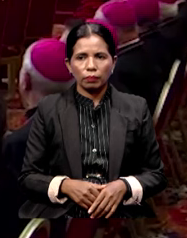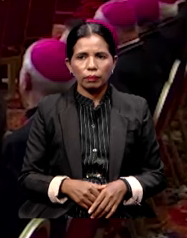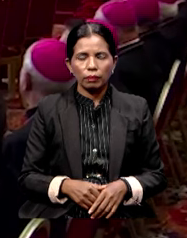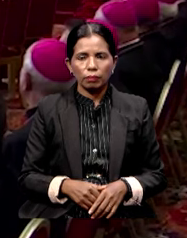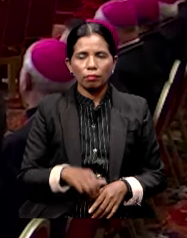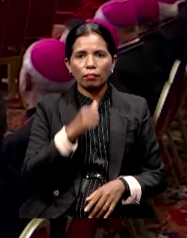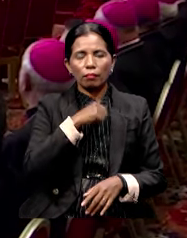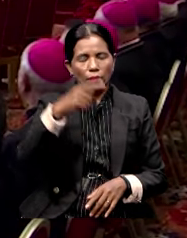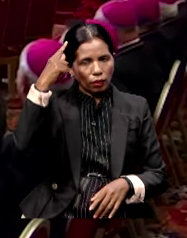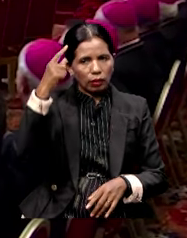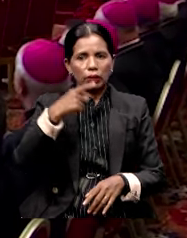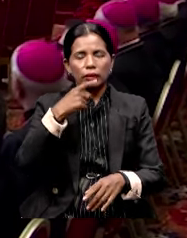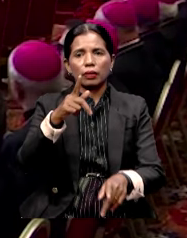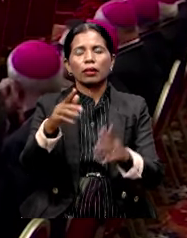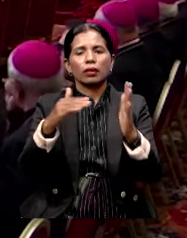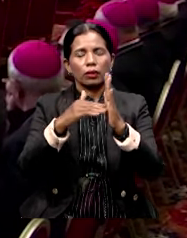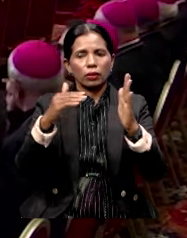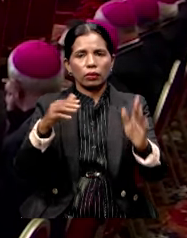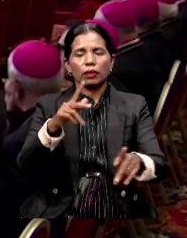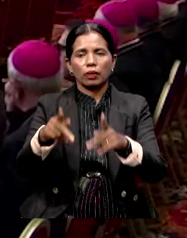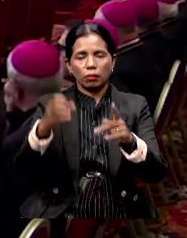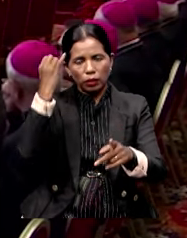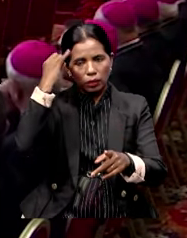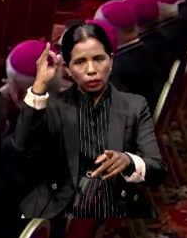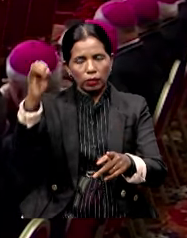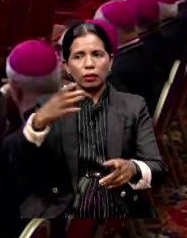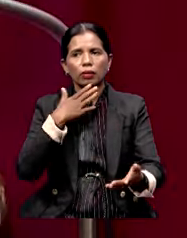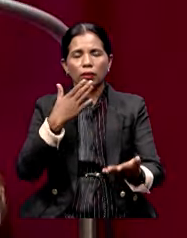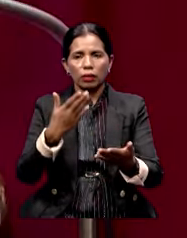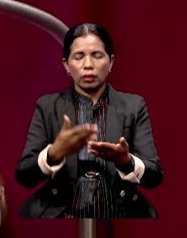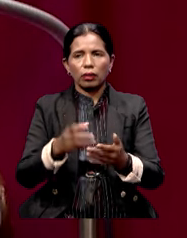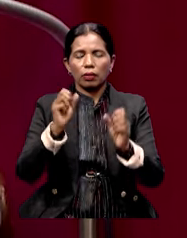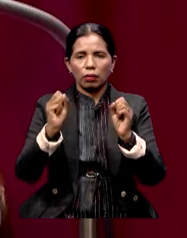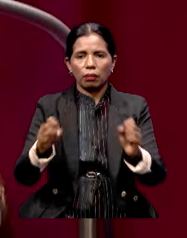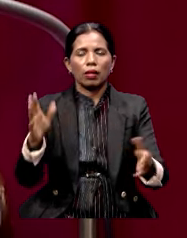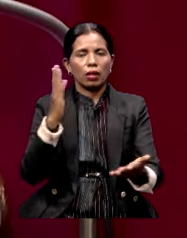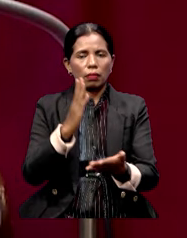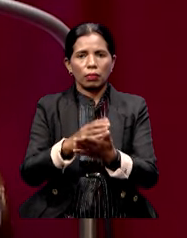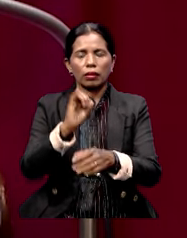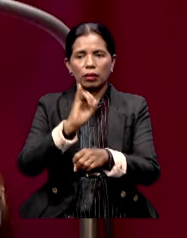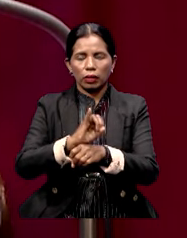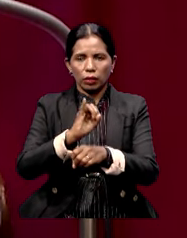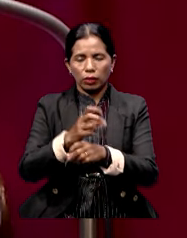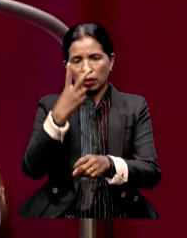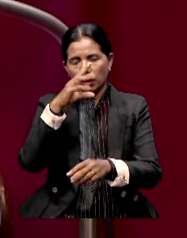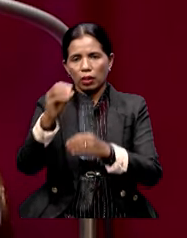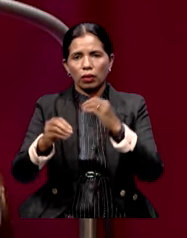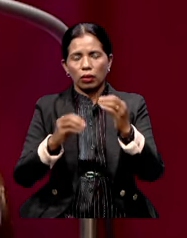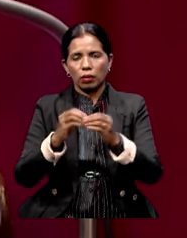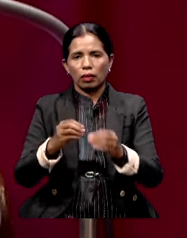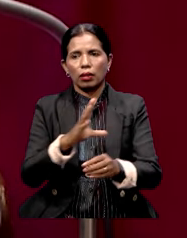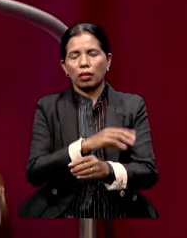Papa Francisco alerta contra a posição ideologia flexível nebe bele impede igreja hodi hare ba realidade